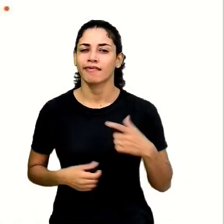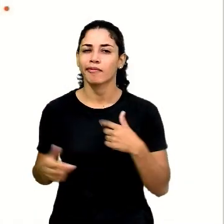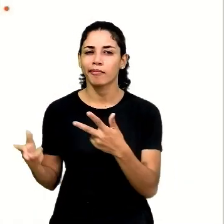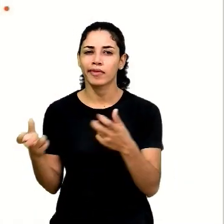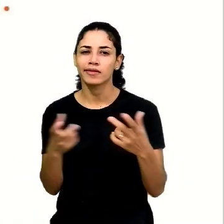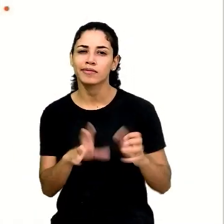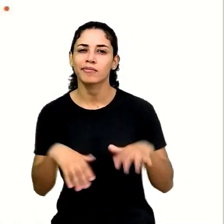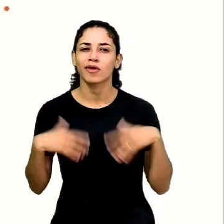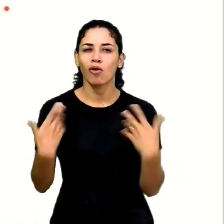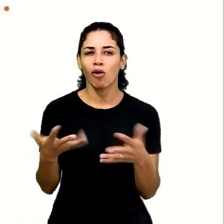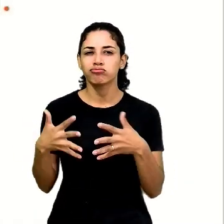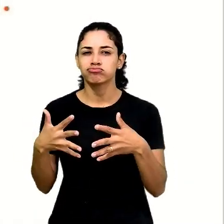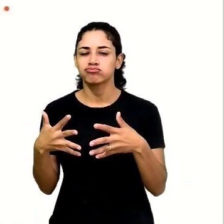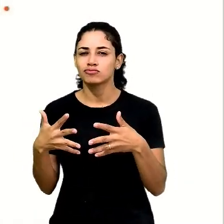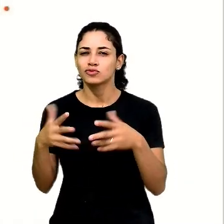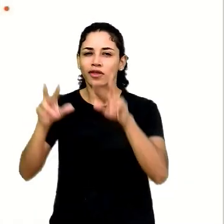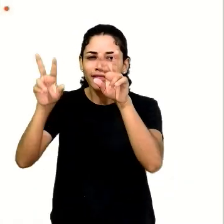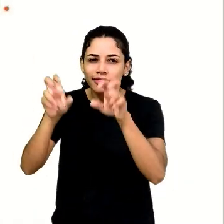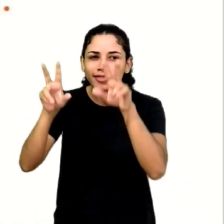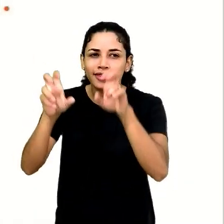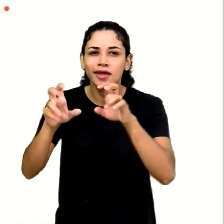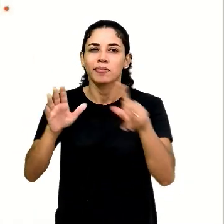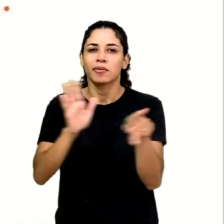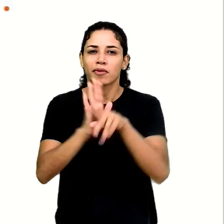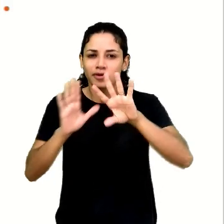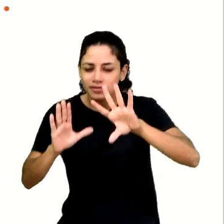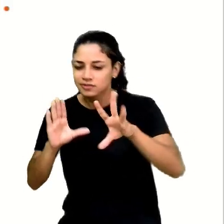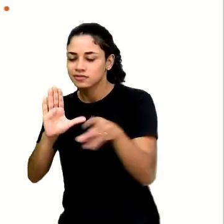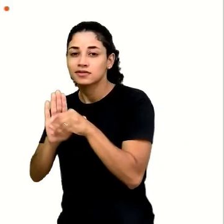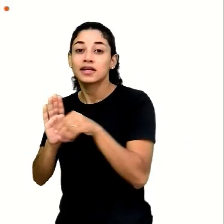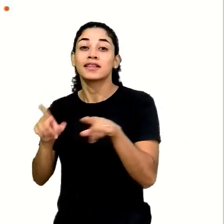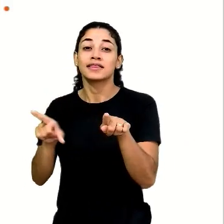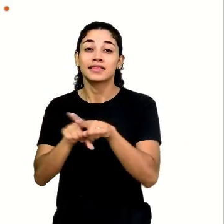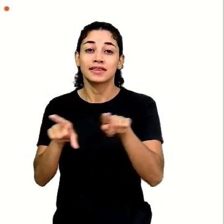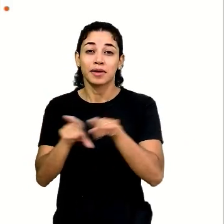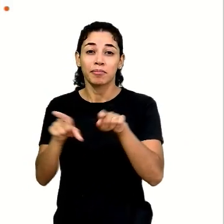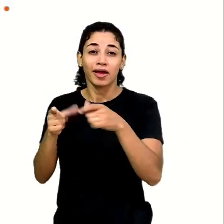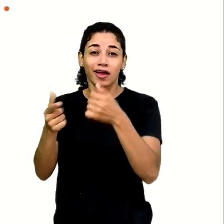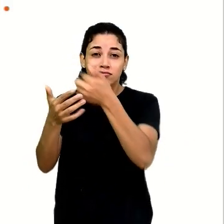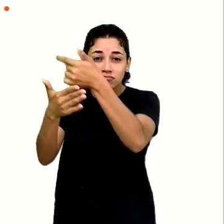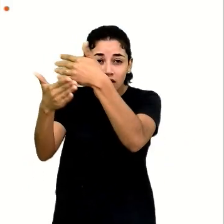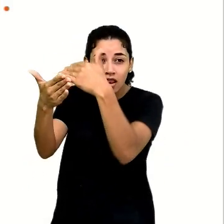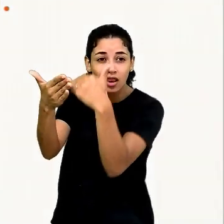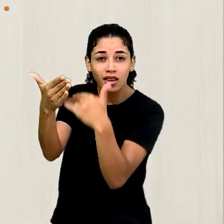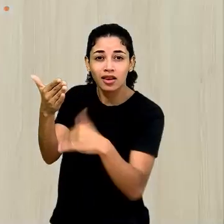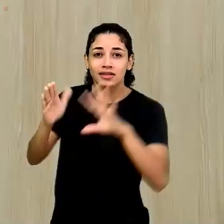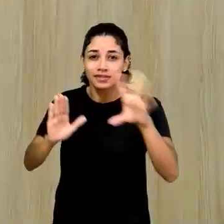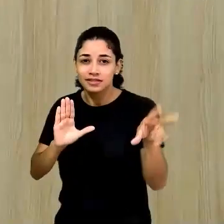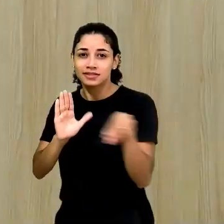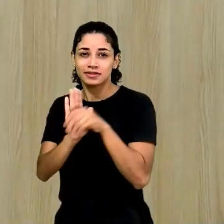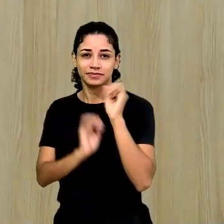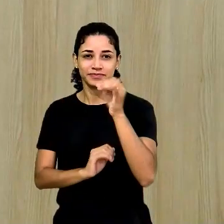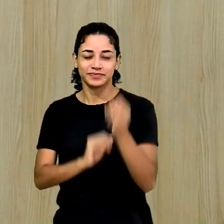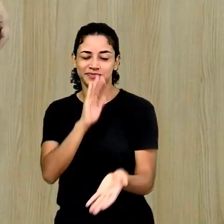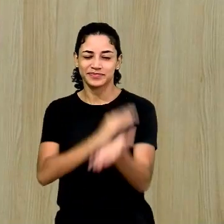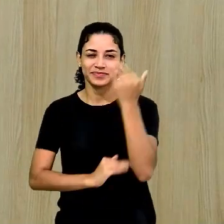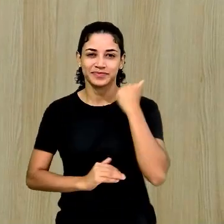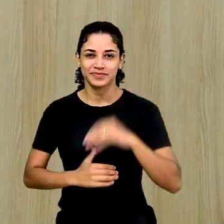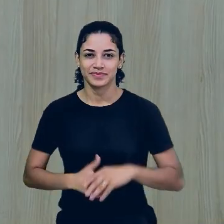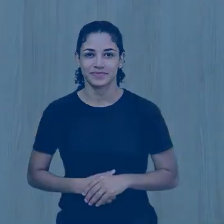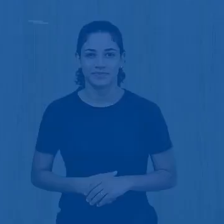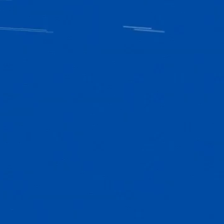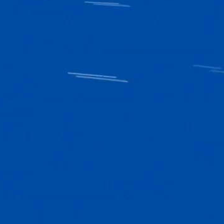identificar o conflito gerador do enredo e os elementos que constroem a narrativa. Vem comigo nessa